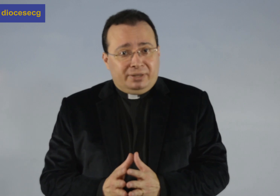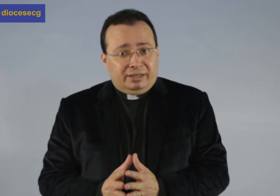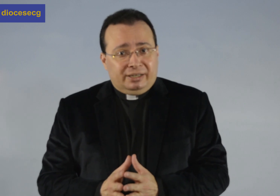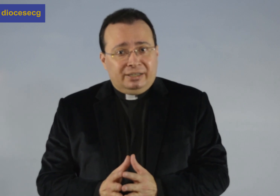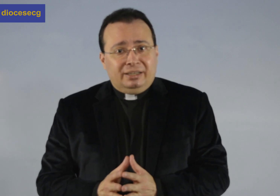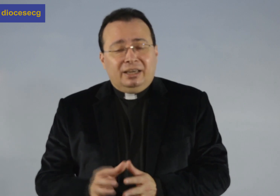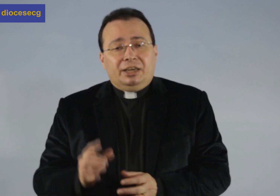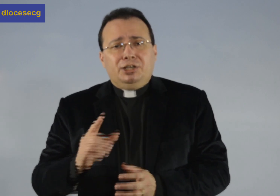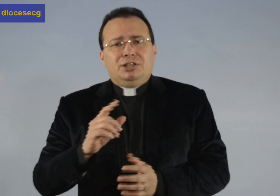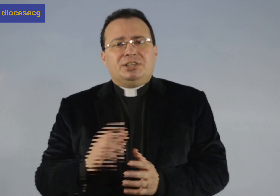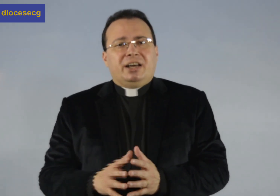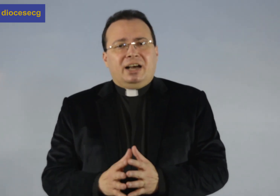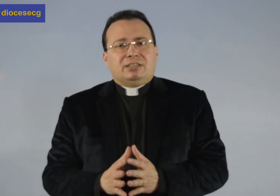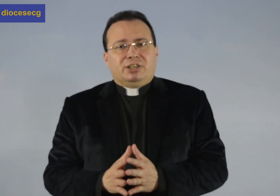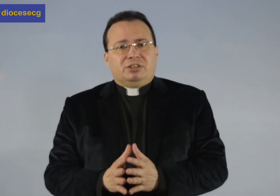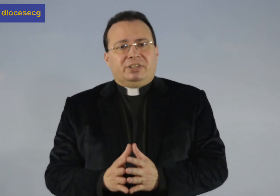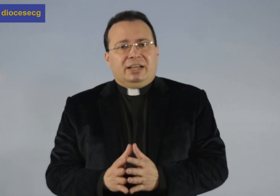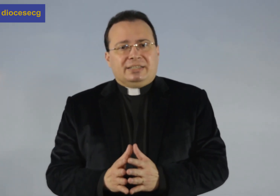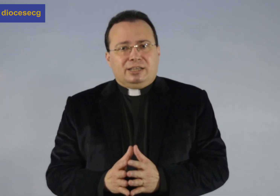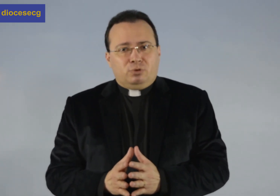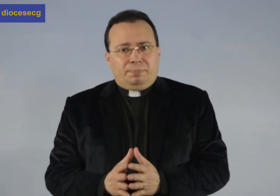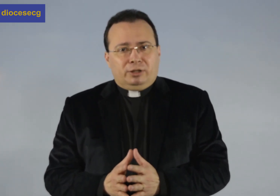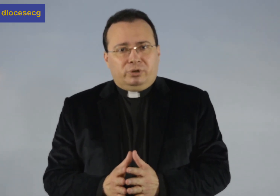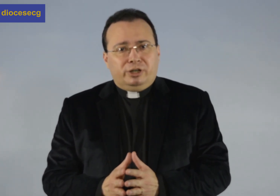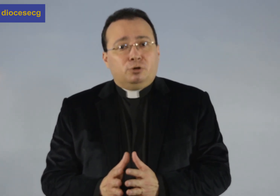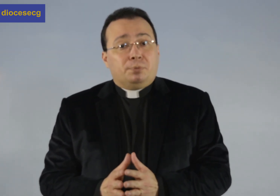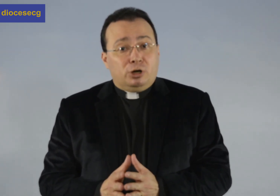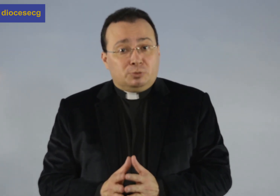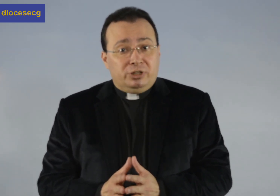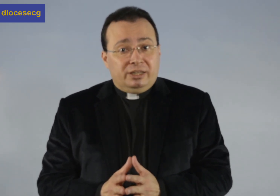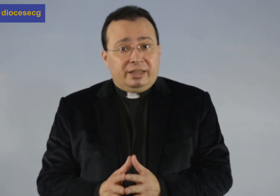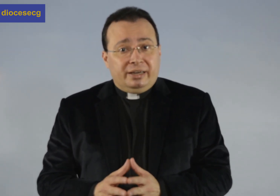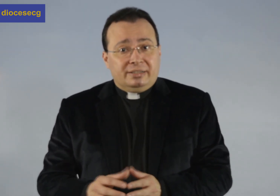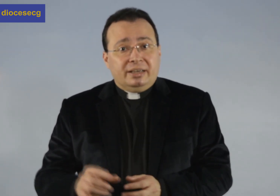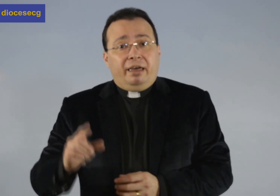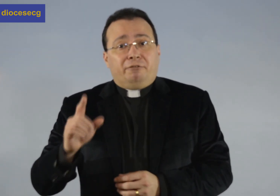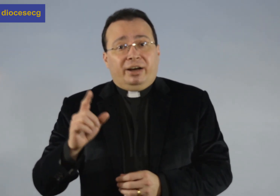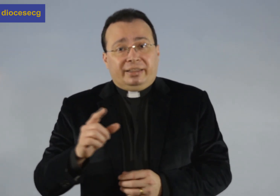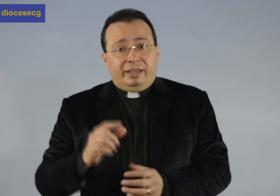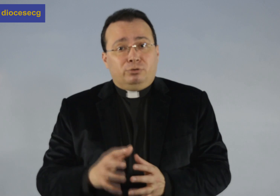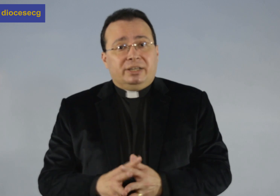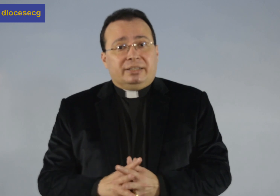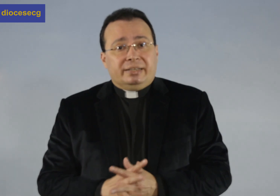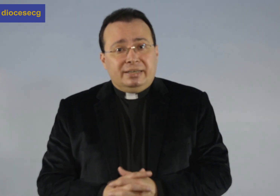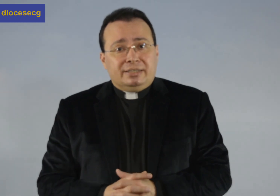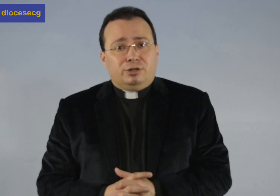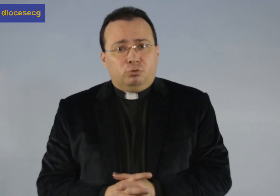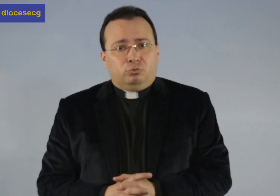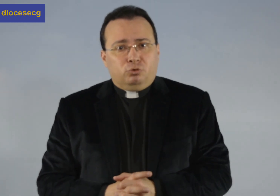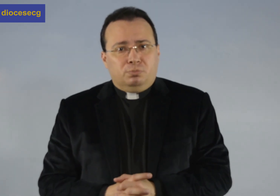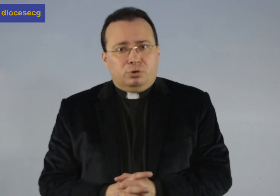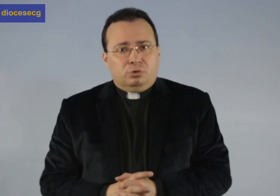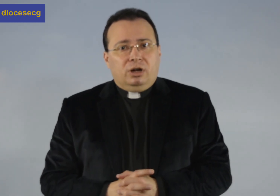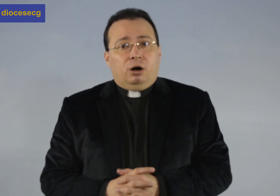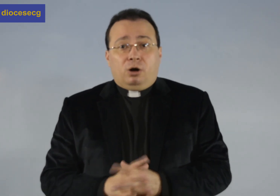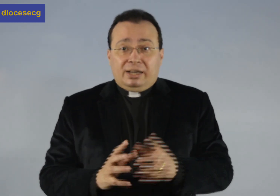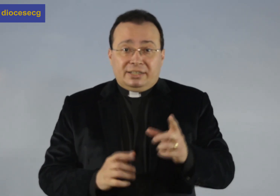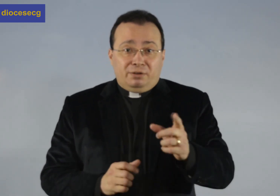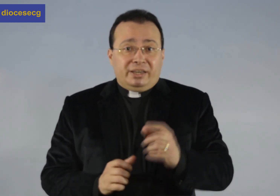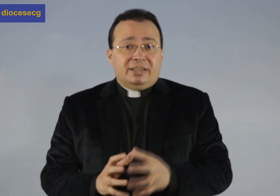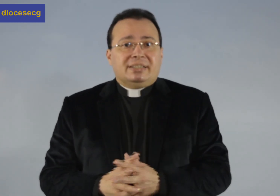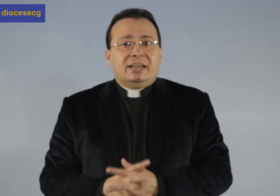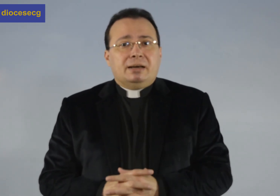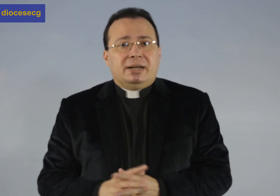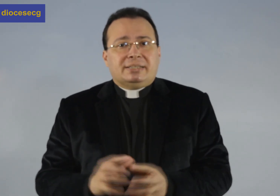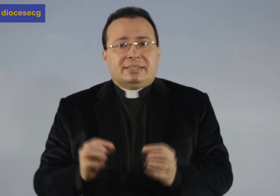em Campina Grande, iniciará as festividades da sua padroeira no próximo dia 10 e vai até o dia 13 de outubro,